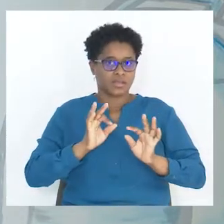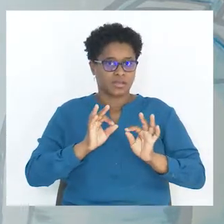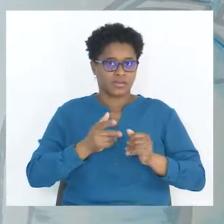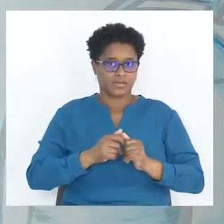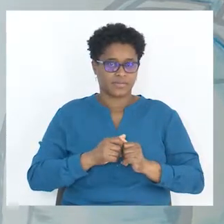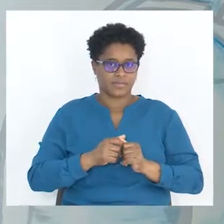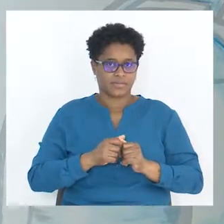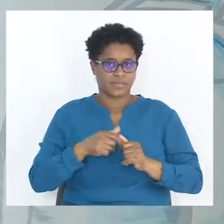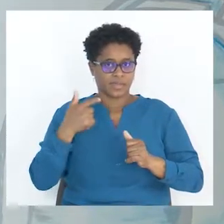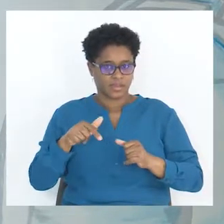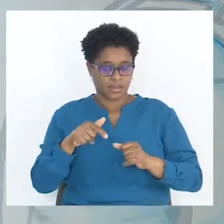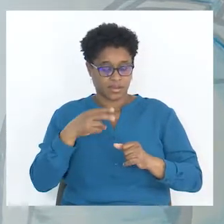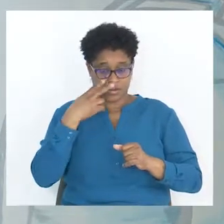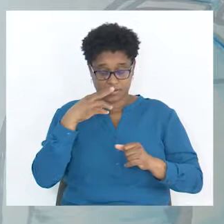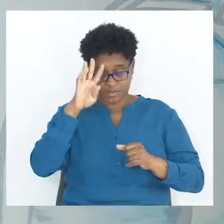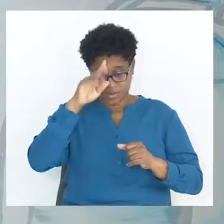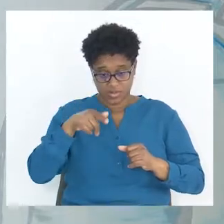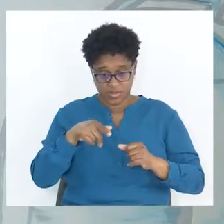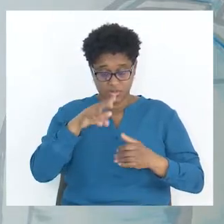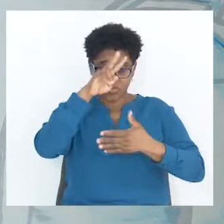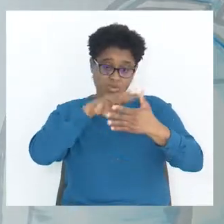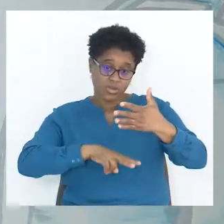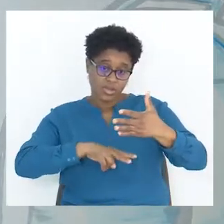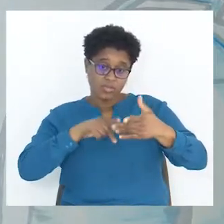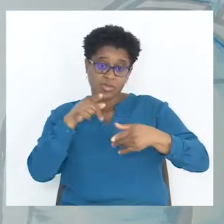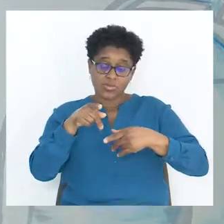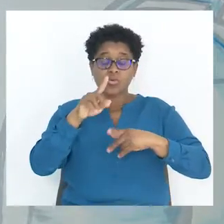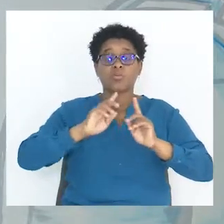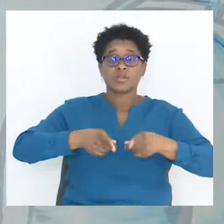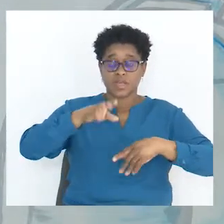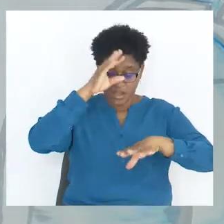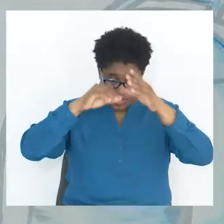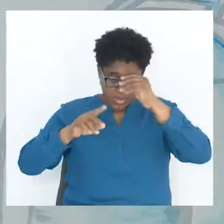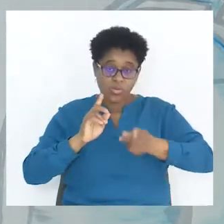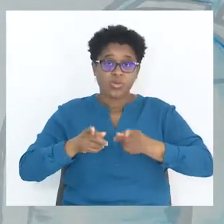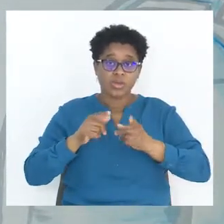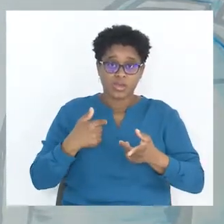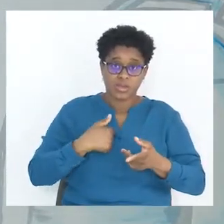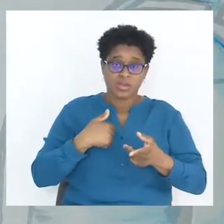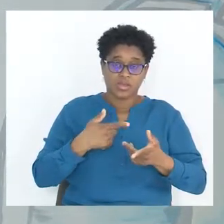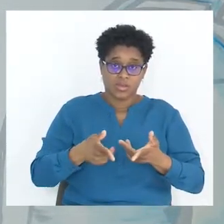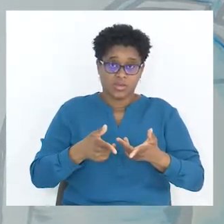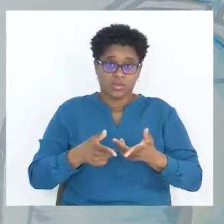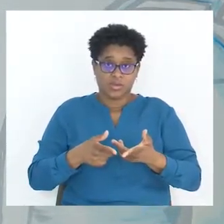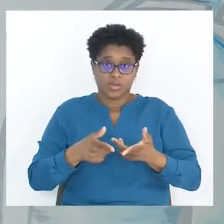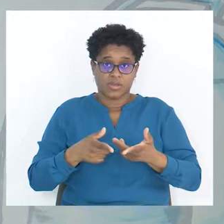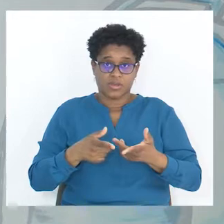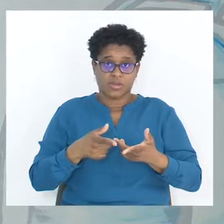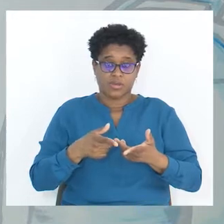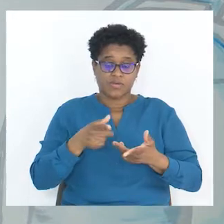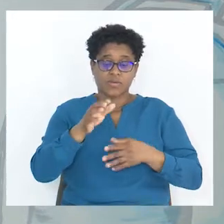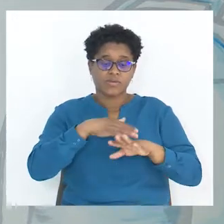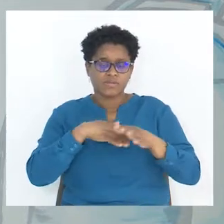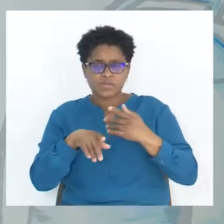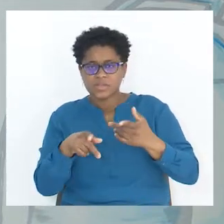Assim? Vamos ter que dominar isto. Um textinho para tu começares a aprender o que é que provoca esse mau humor, o que é que provoca